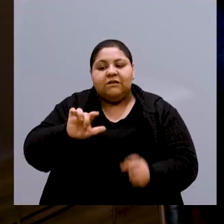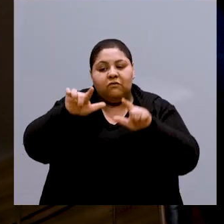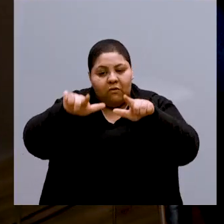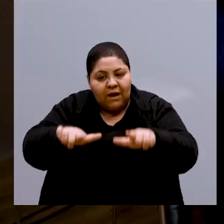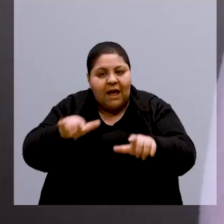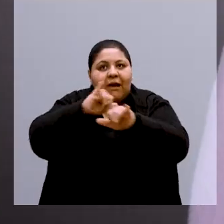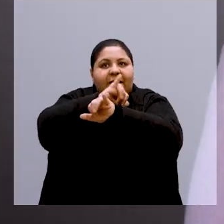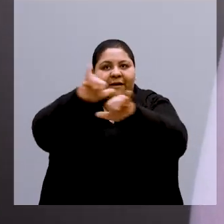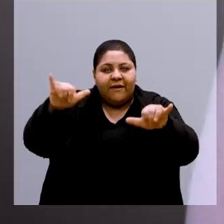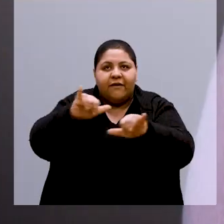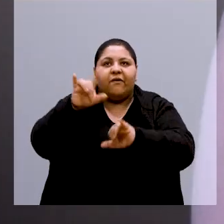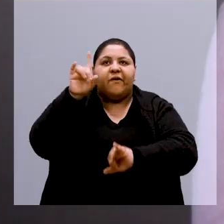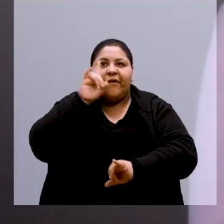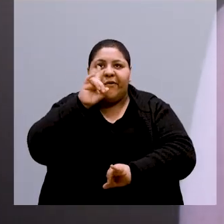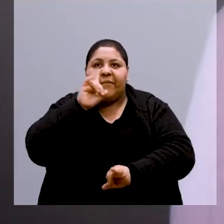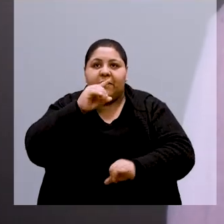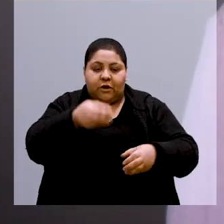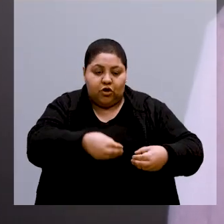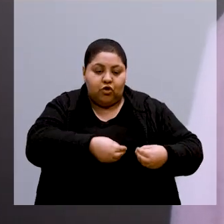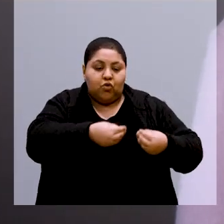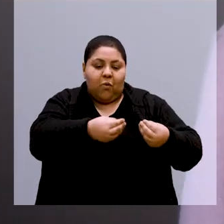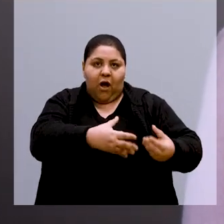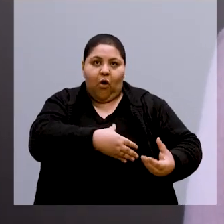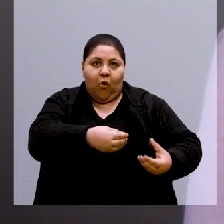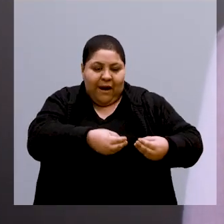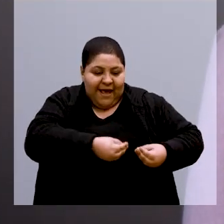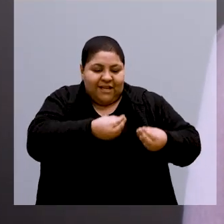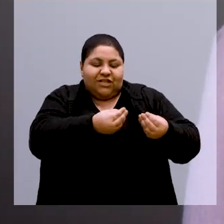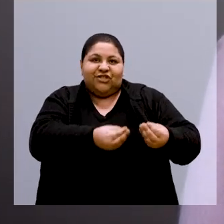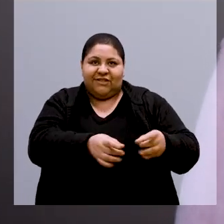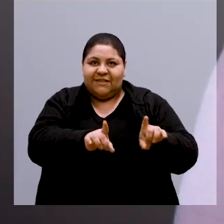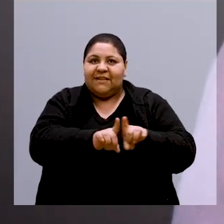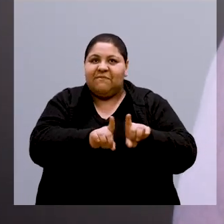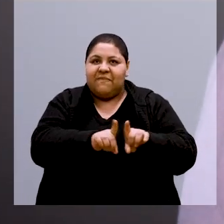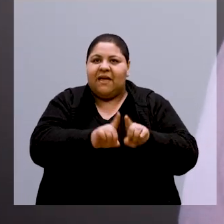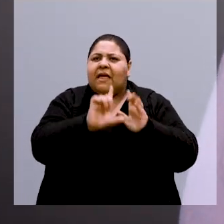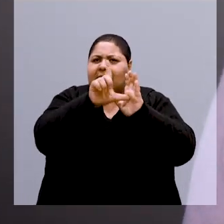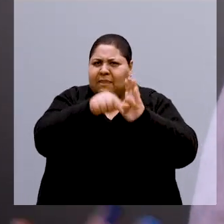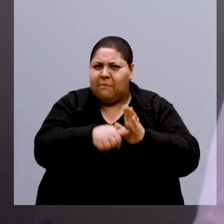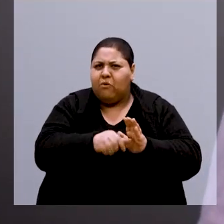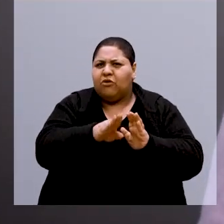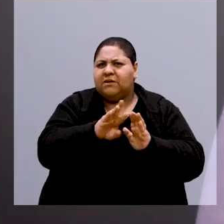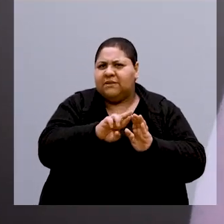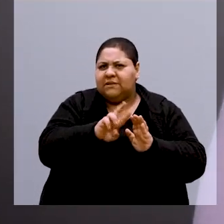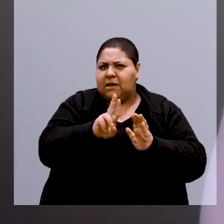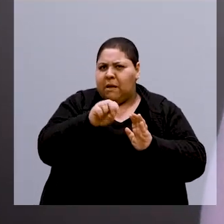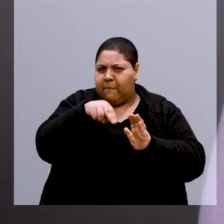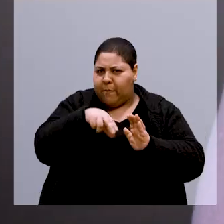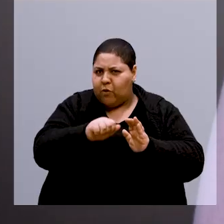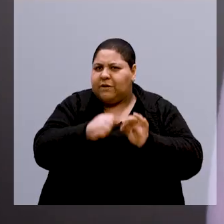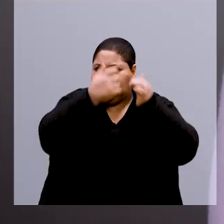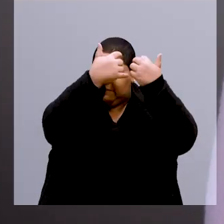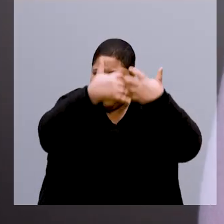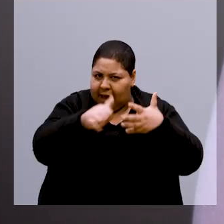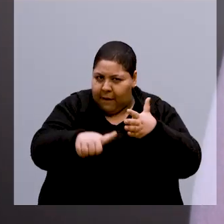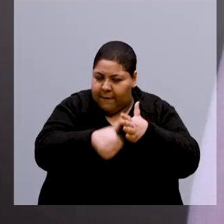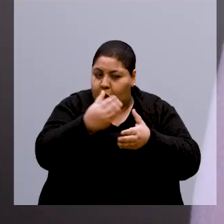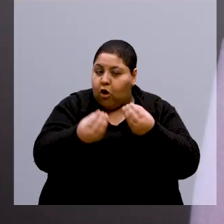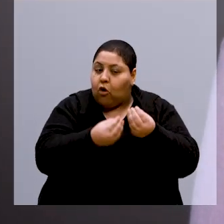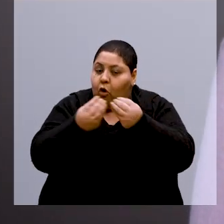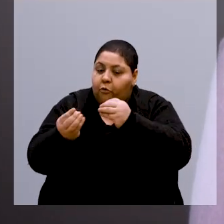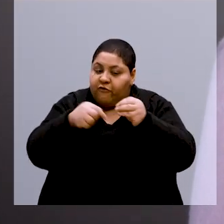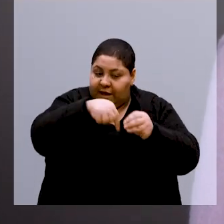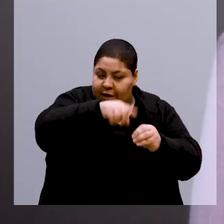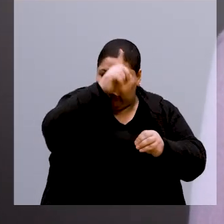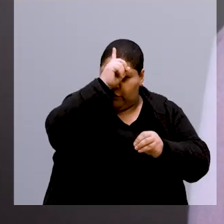para divulgar, né, para que as mães venham doar o seu leite. A Bruna vai depois provavelmente explicar como é que faz para